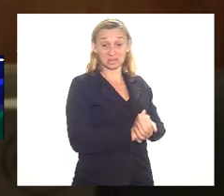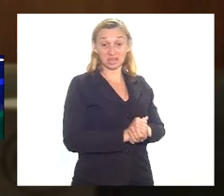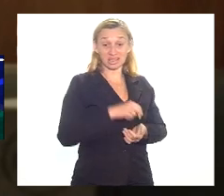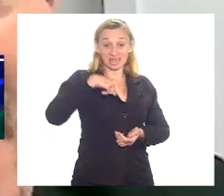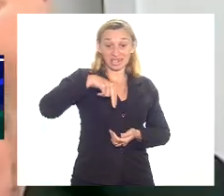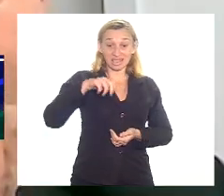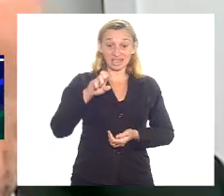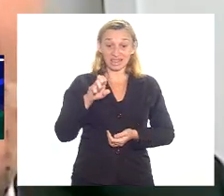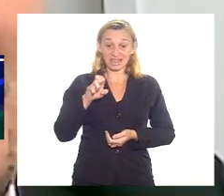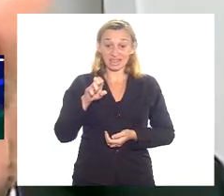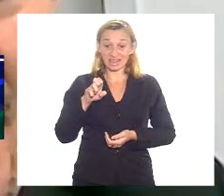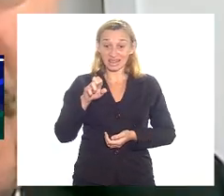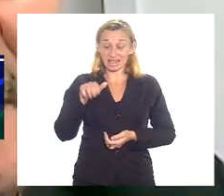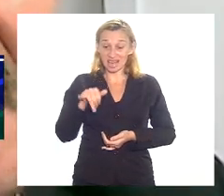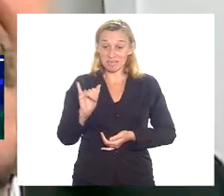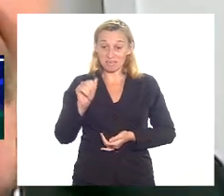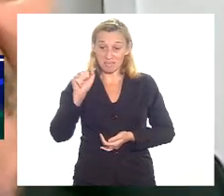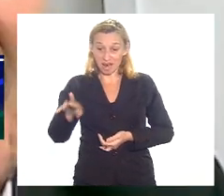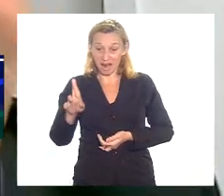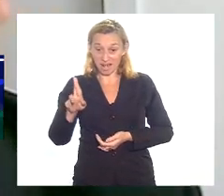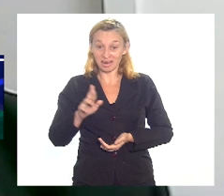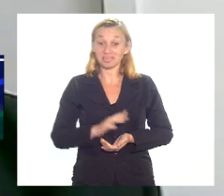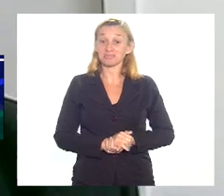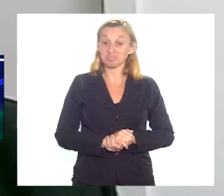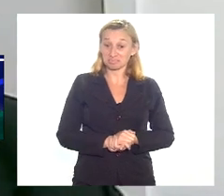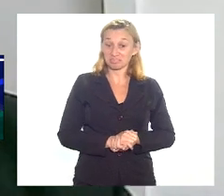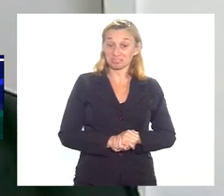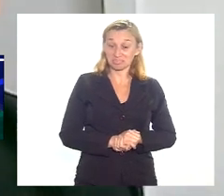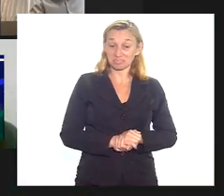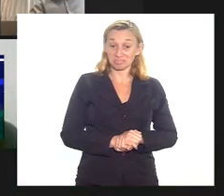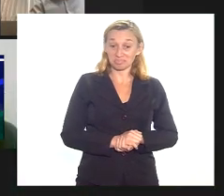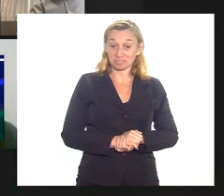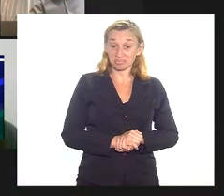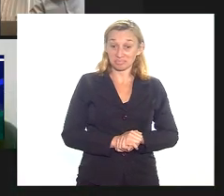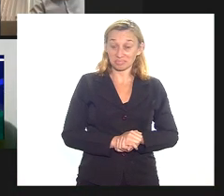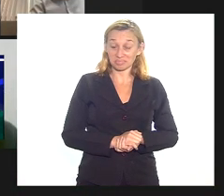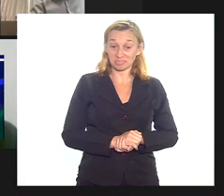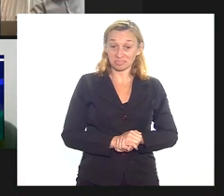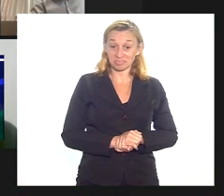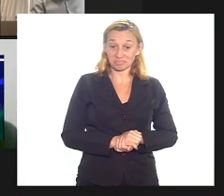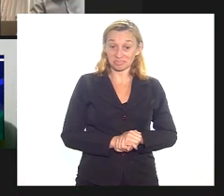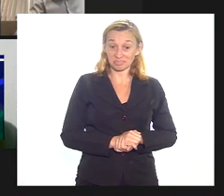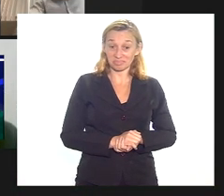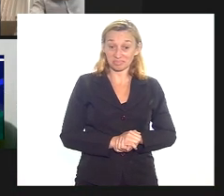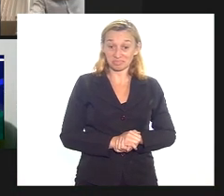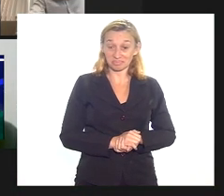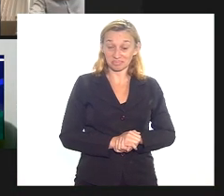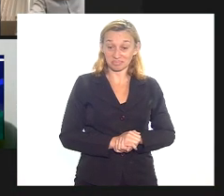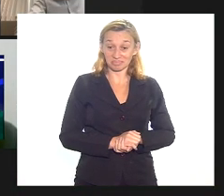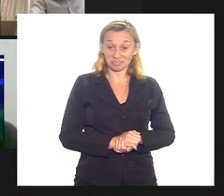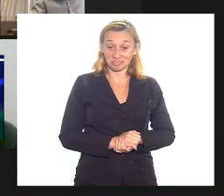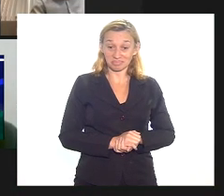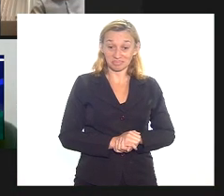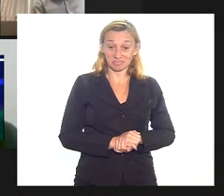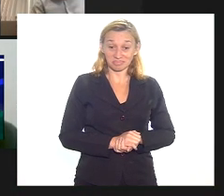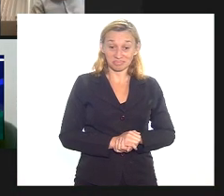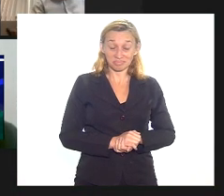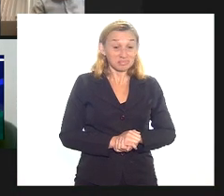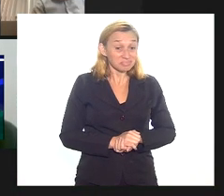Neymar. Eu quero ver você estrear ela. Mas... Neymar, para. Eu consigo...